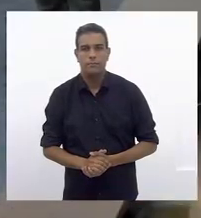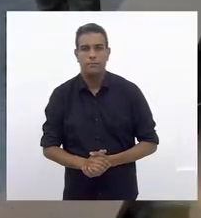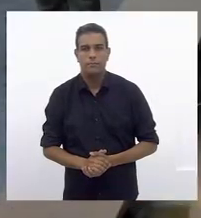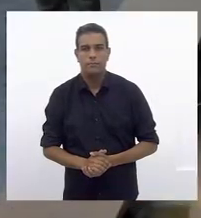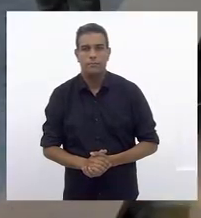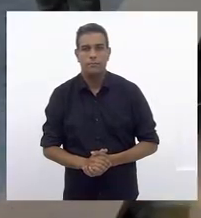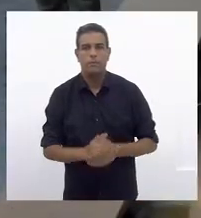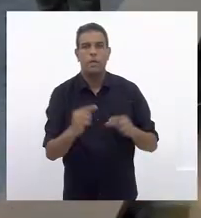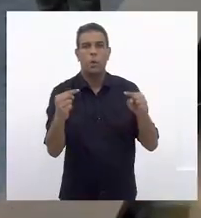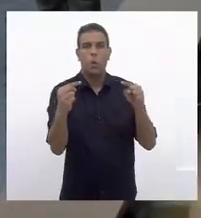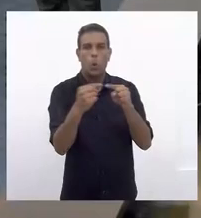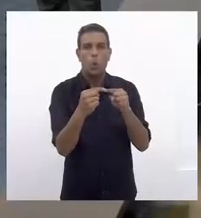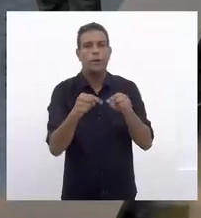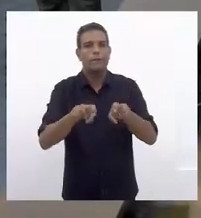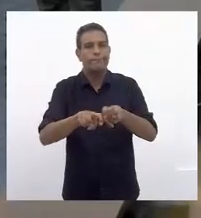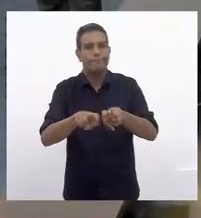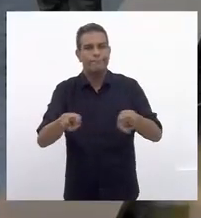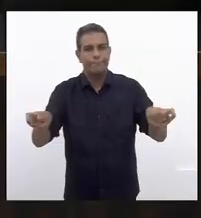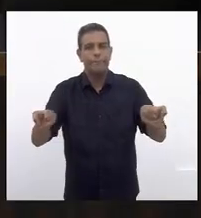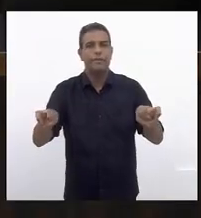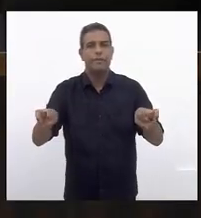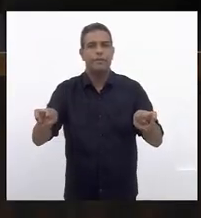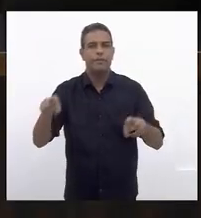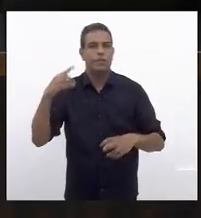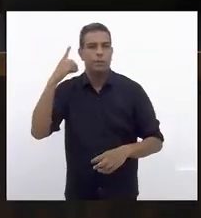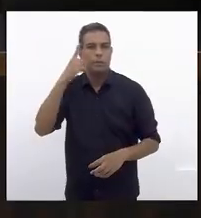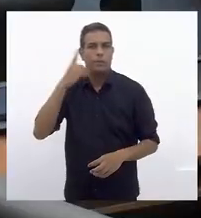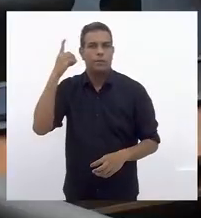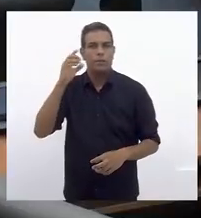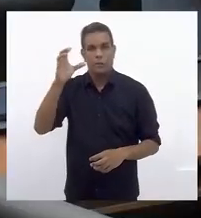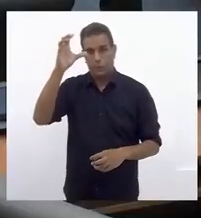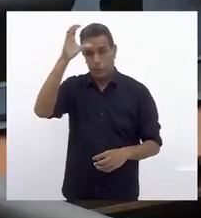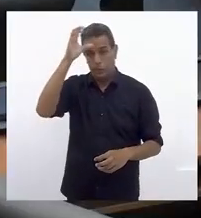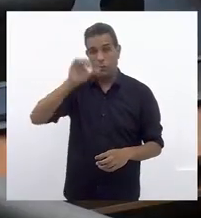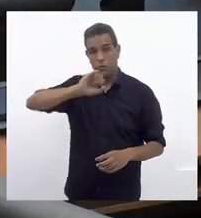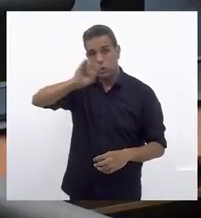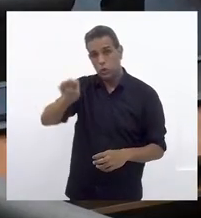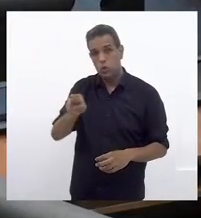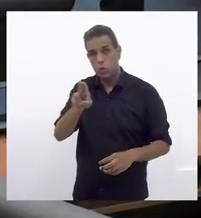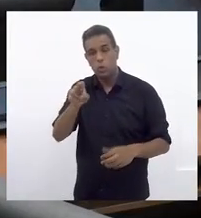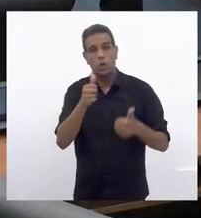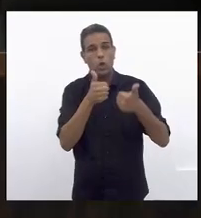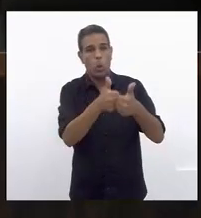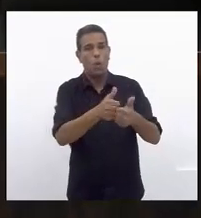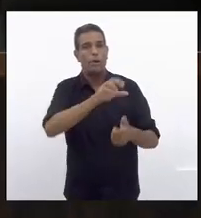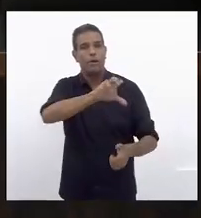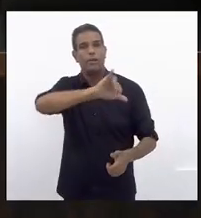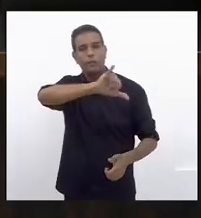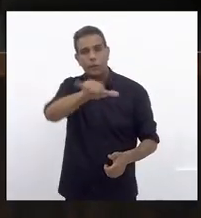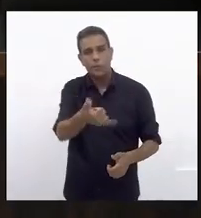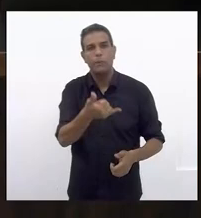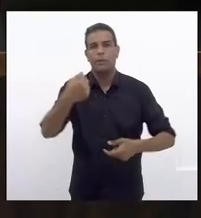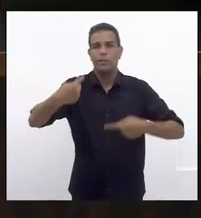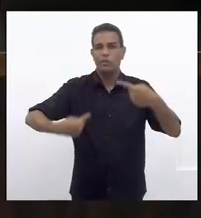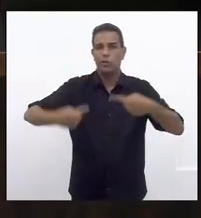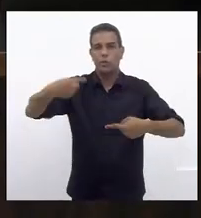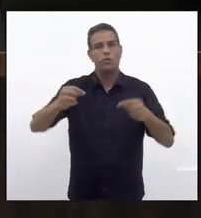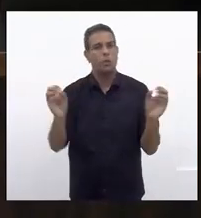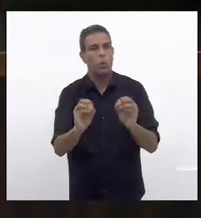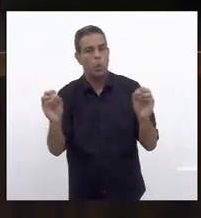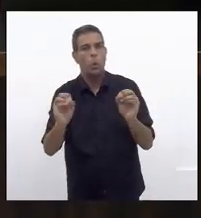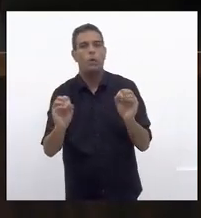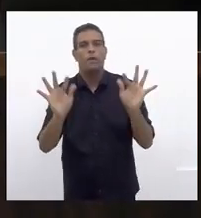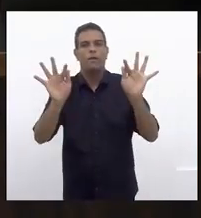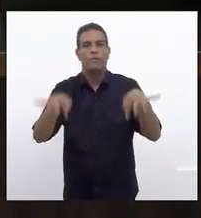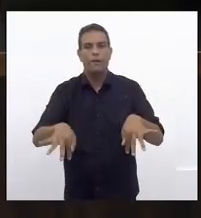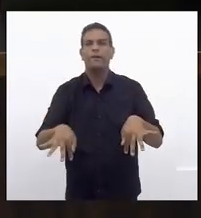Parecer favorável, senhor. Pela mesa diretora, deputada Tia Ju. Acompanho a CCJ, senhor presidente. Os pareceres emitidos em discussão. Não havendo que querer discutir,